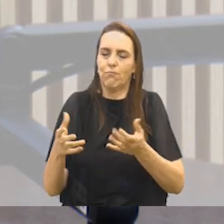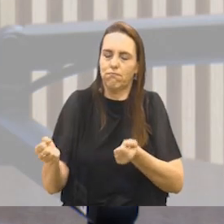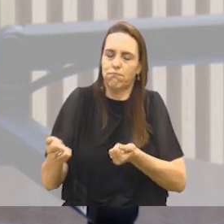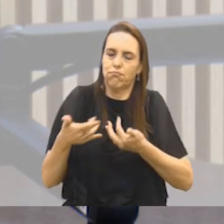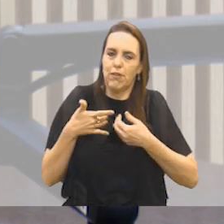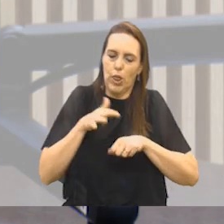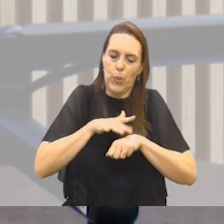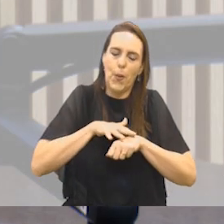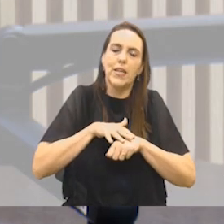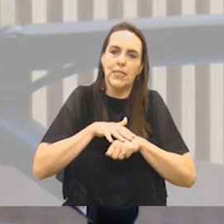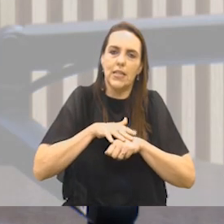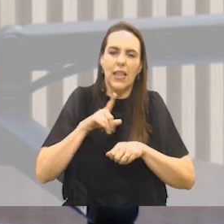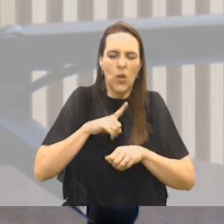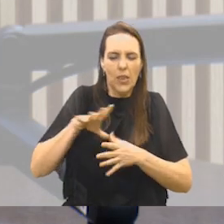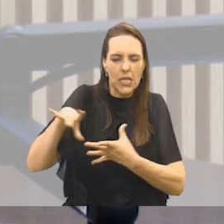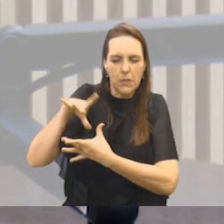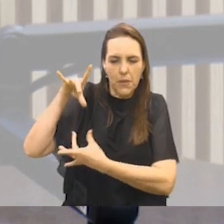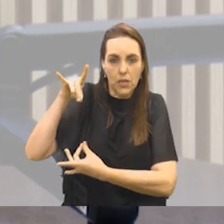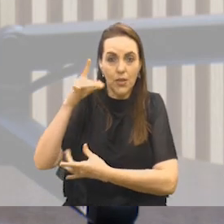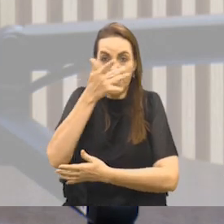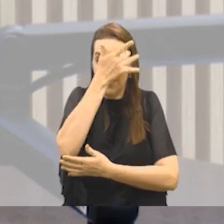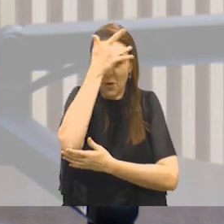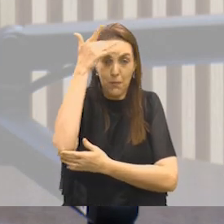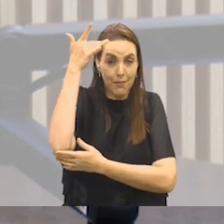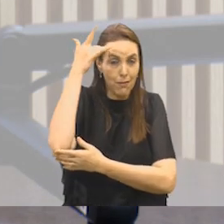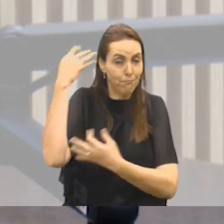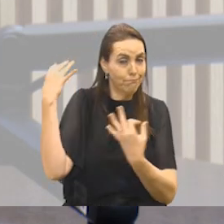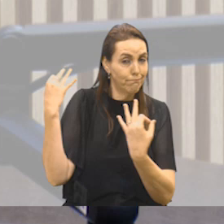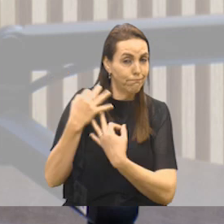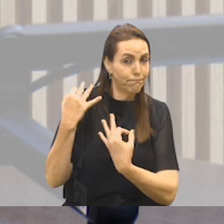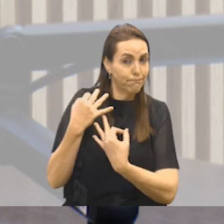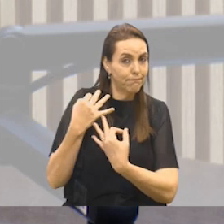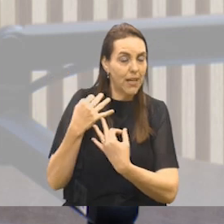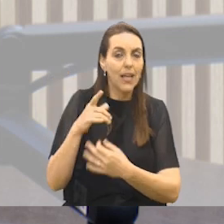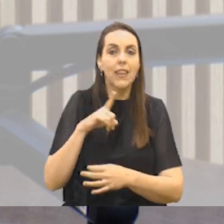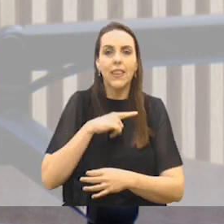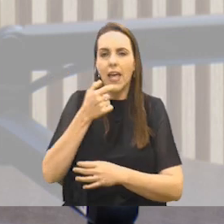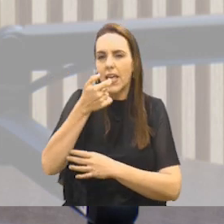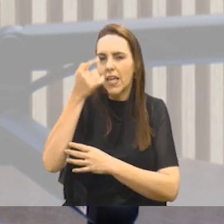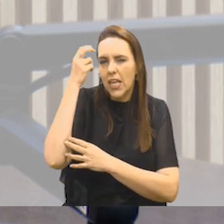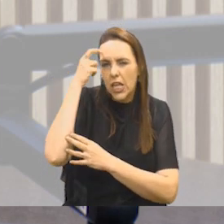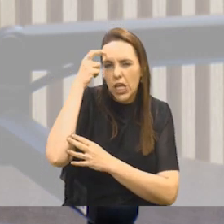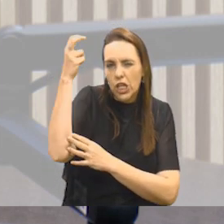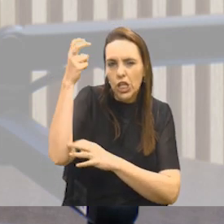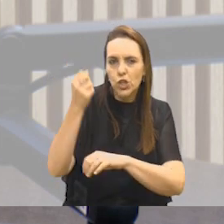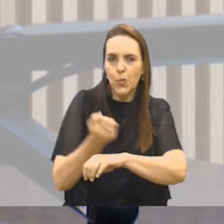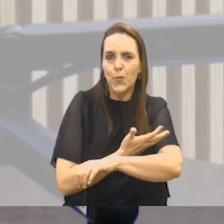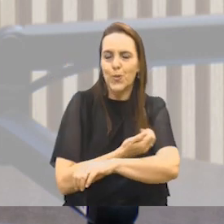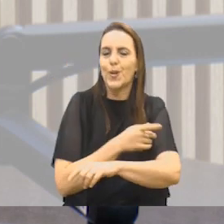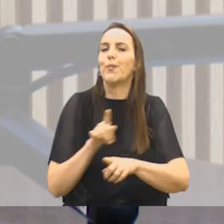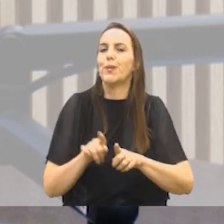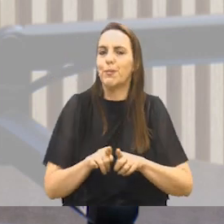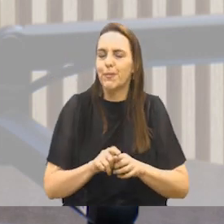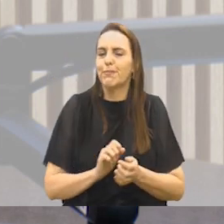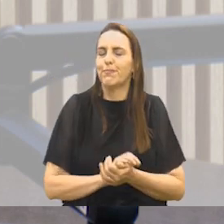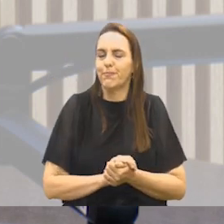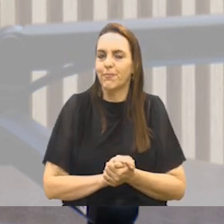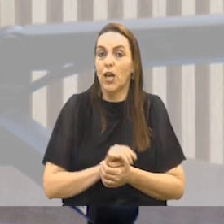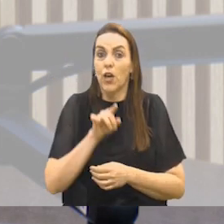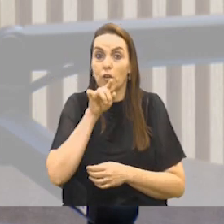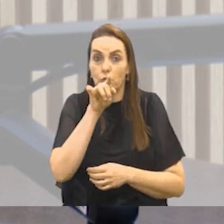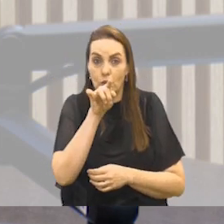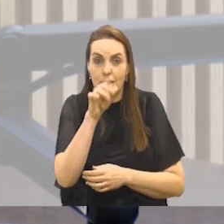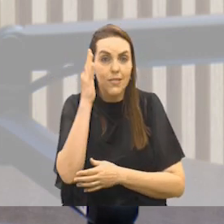Então, ter a espiritualidade em dia é ter saúde mental. É ter inteligência